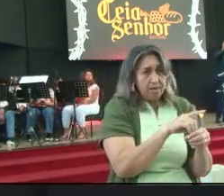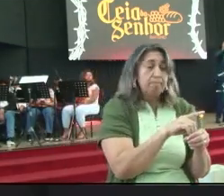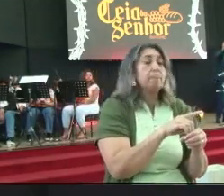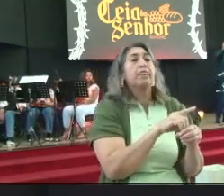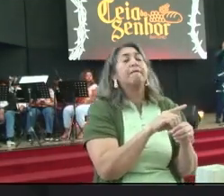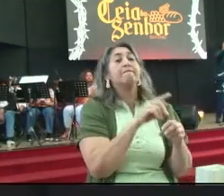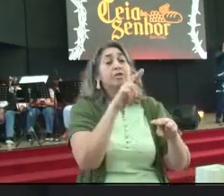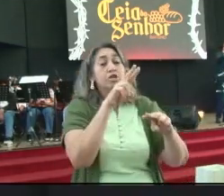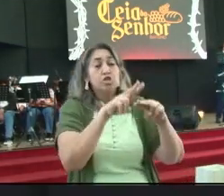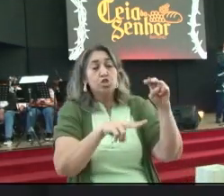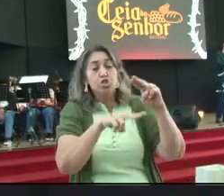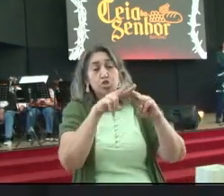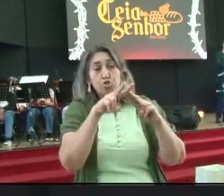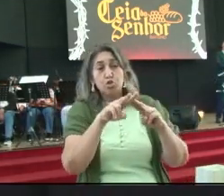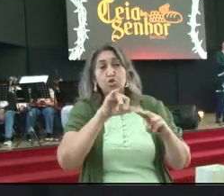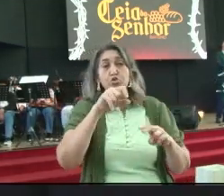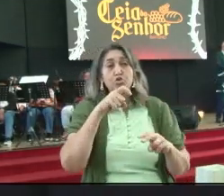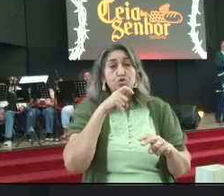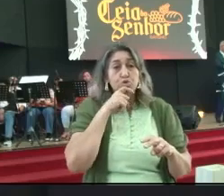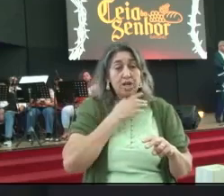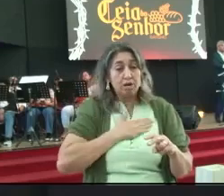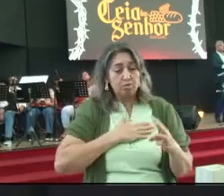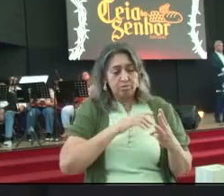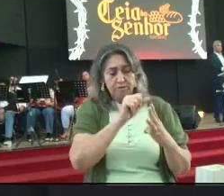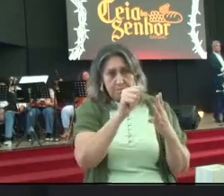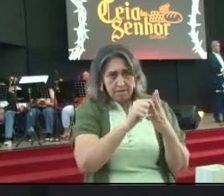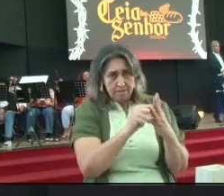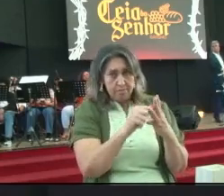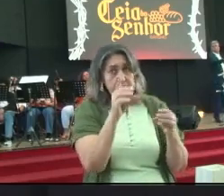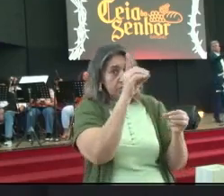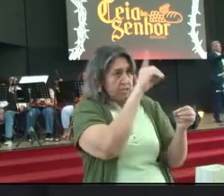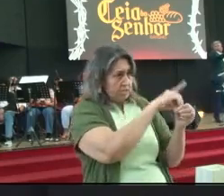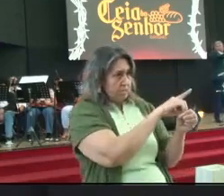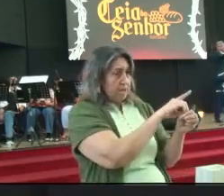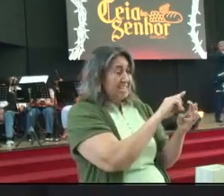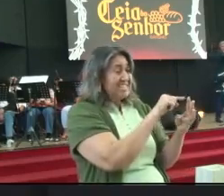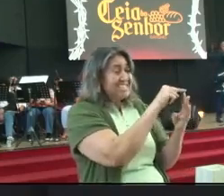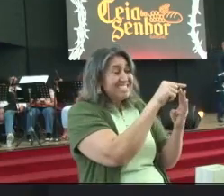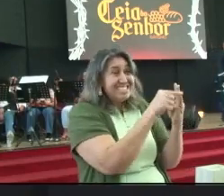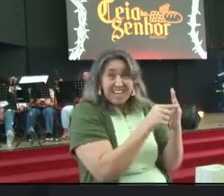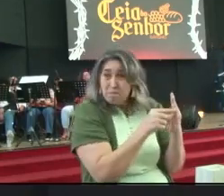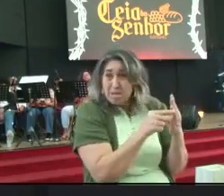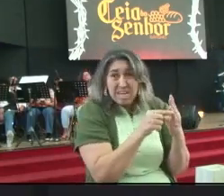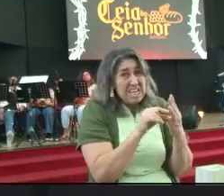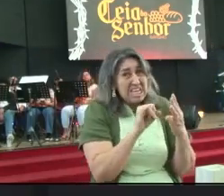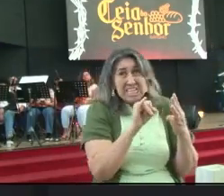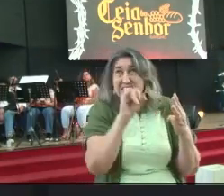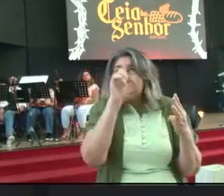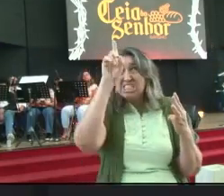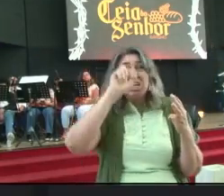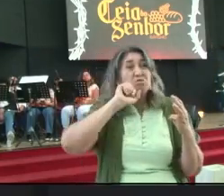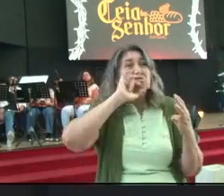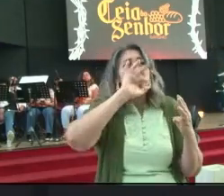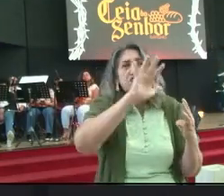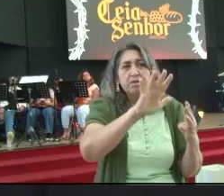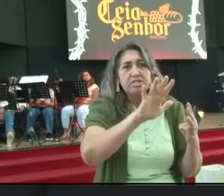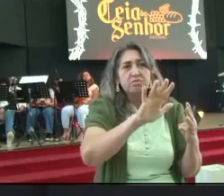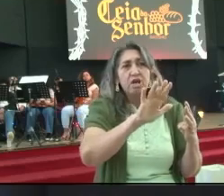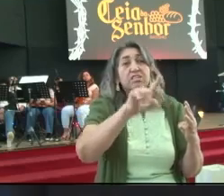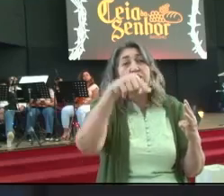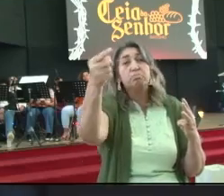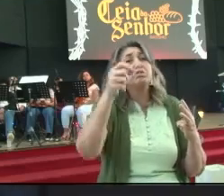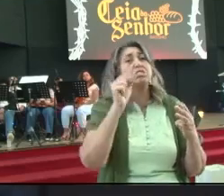Junho, julho e agosto, devolva o seu dízimo. Se Deus não te abençoar, nunca mais seja dizimista.